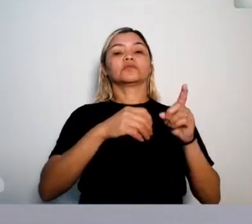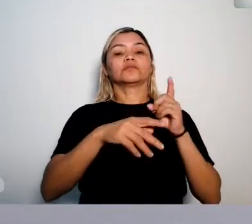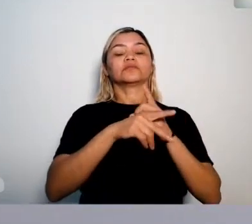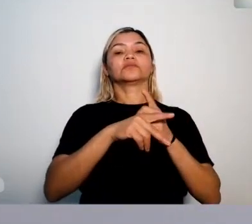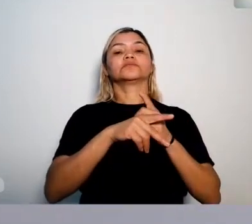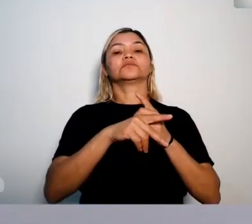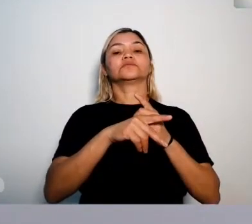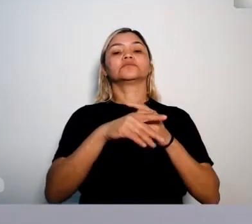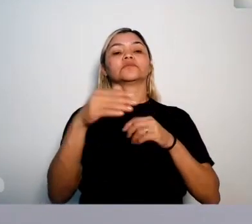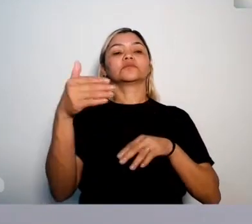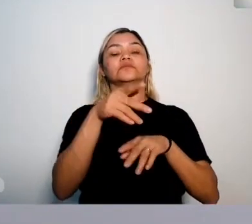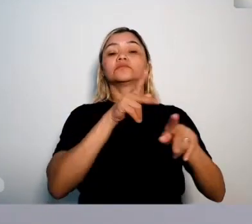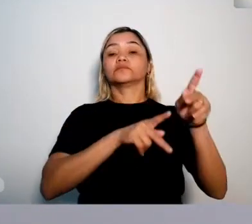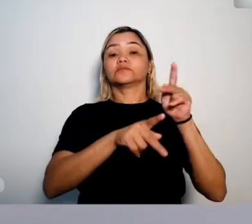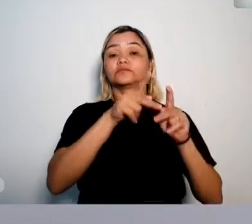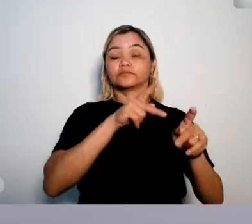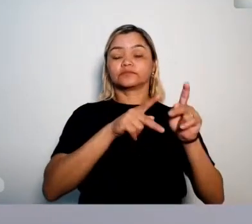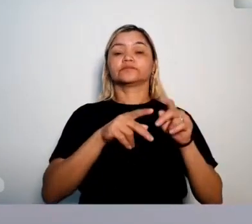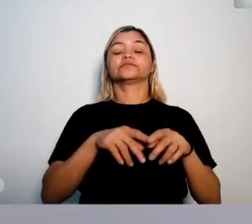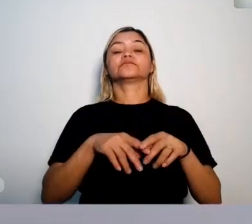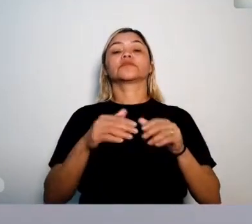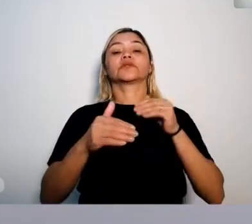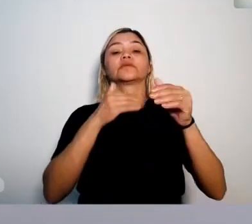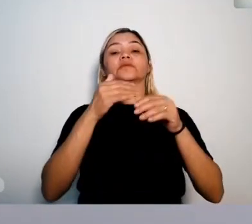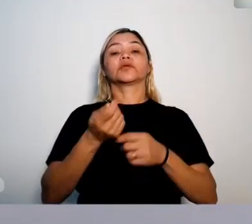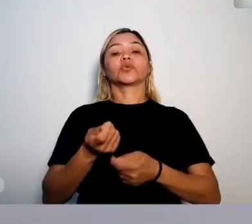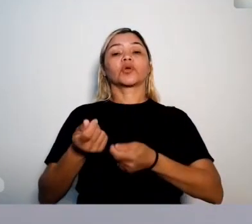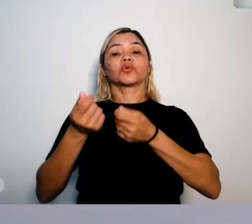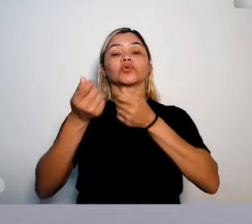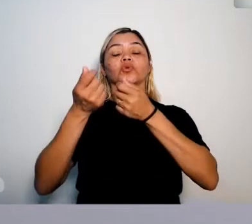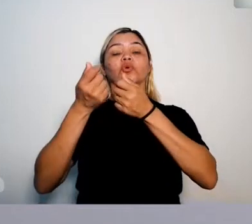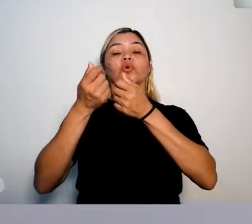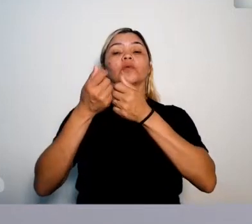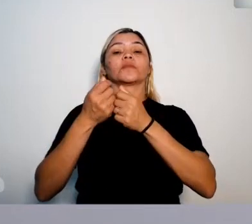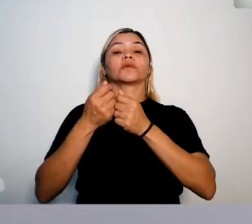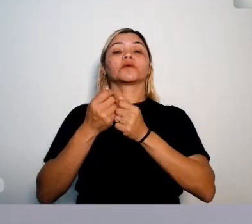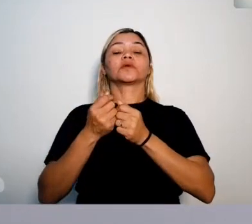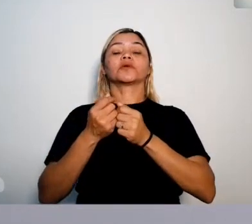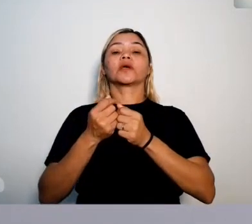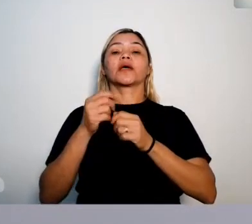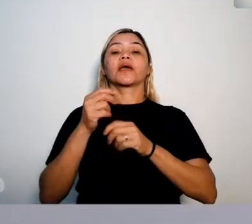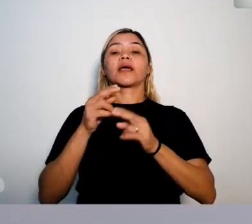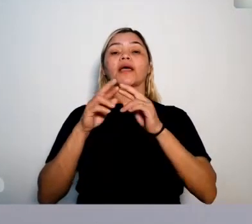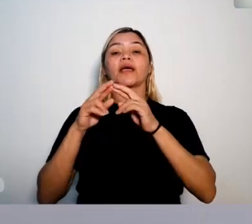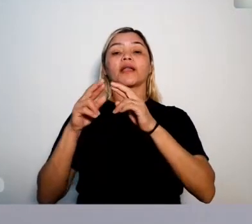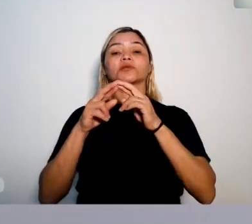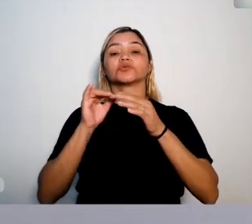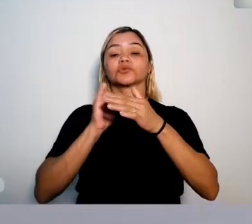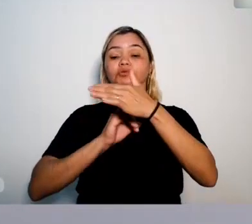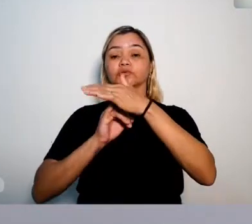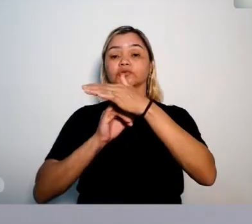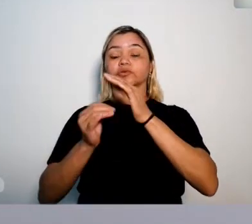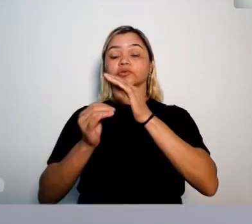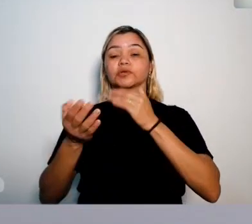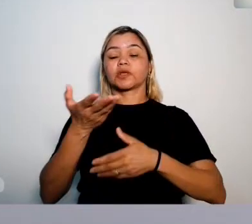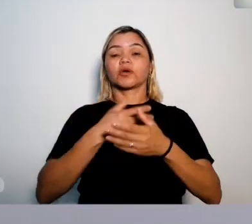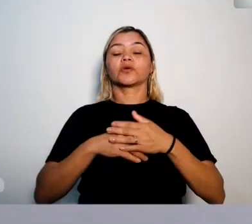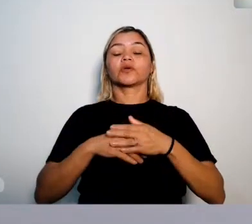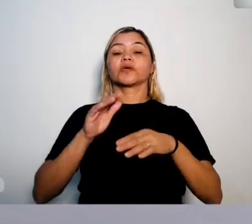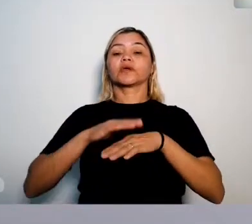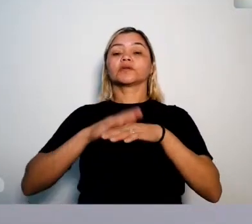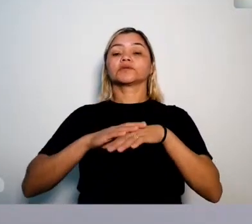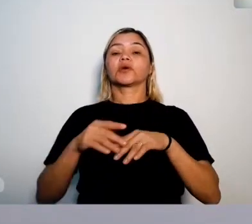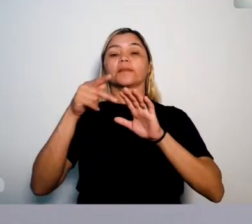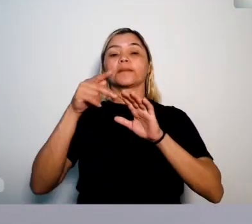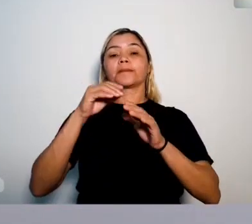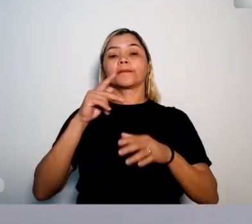participação popular, desenvolvimento econômico, relações institucionais e a criação da Procuradoria-Geral do